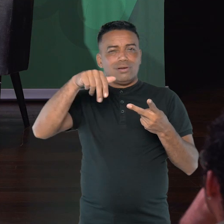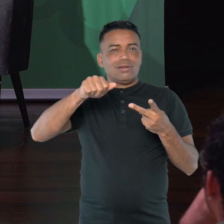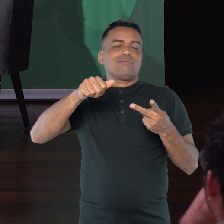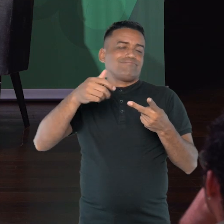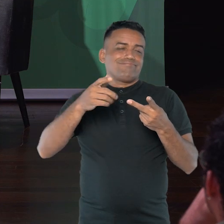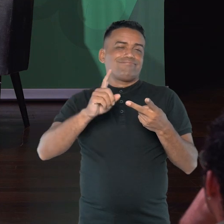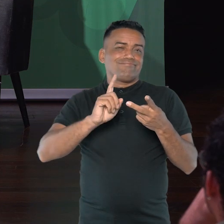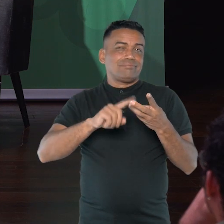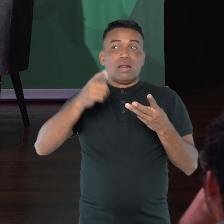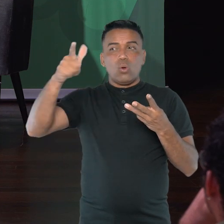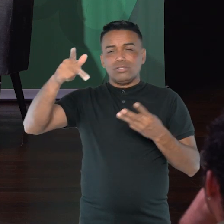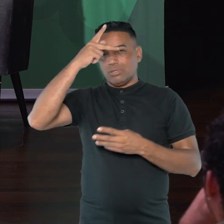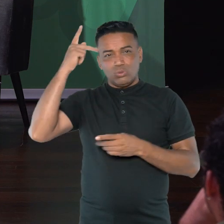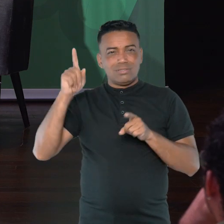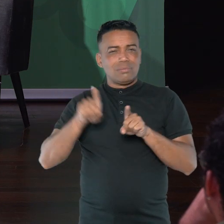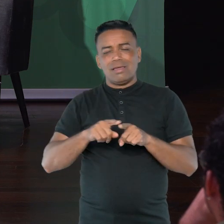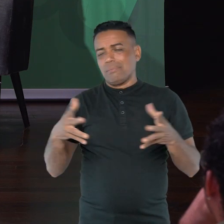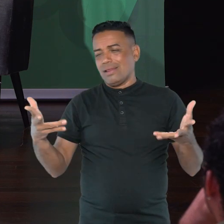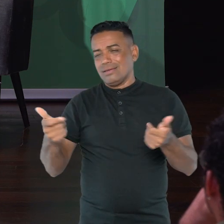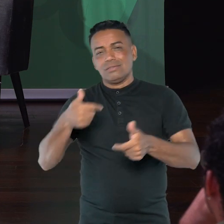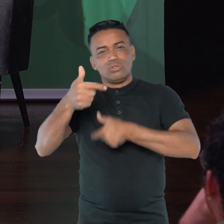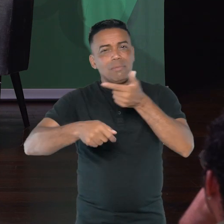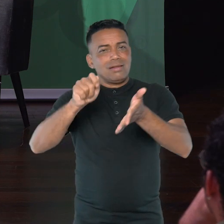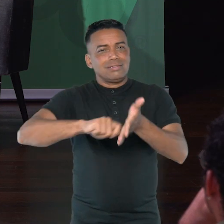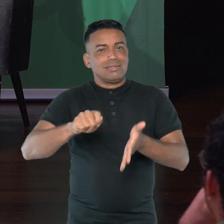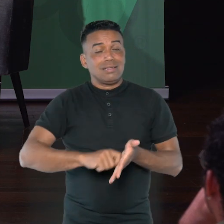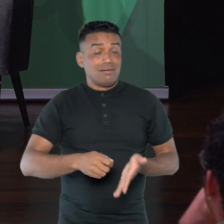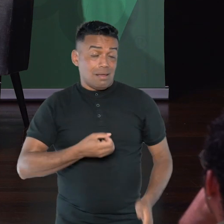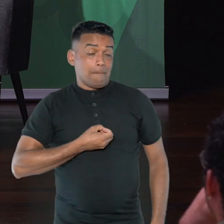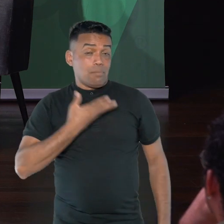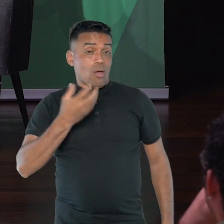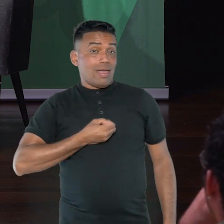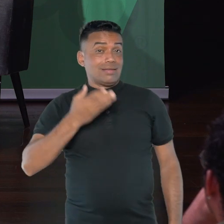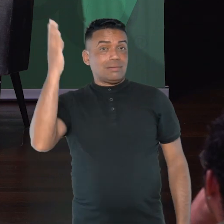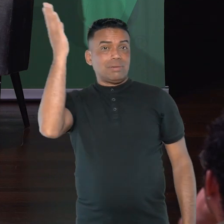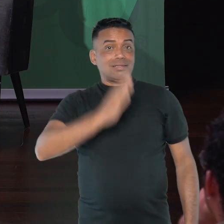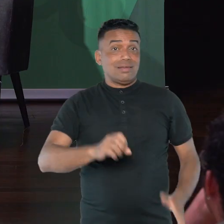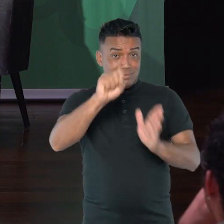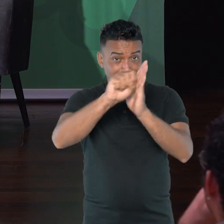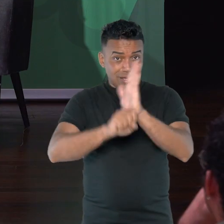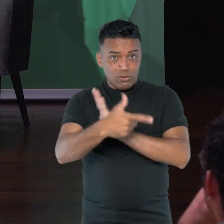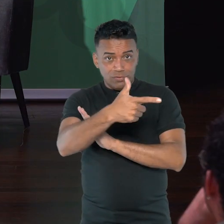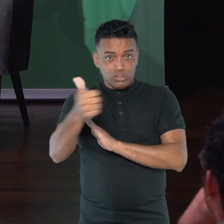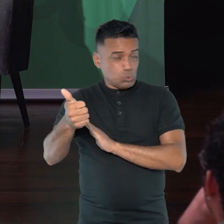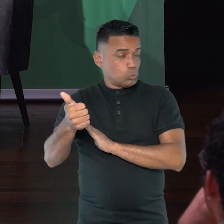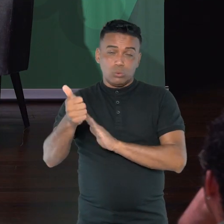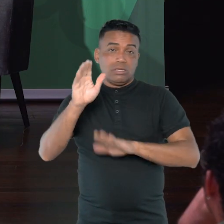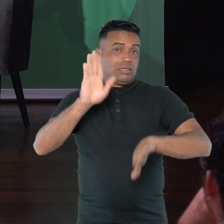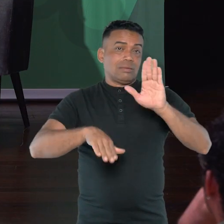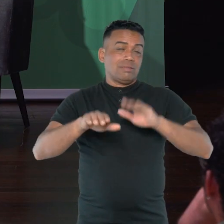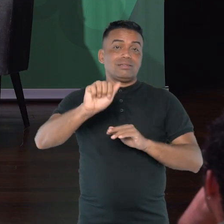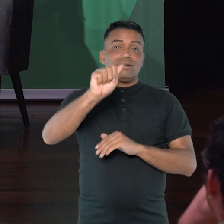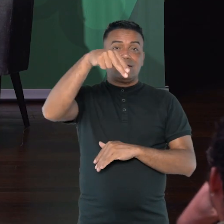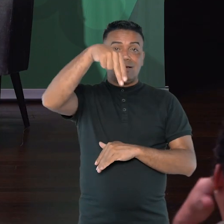pessoas também eu acho belíssimo o trabalho dela, e acho a grande poeta brasileira do século XXI, independente do gênero. Eu acho que a Ana